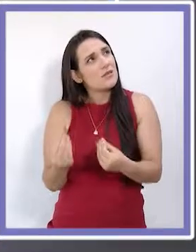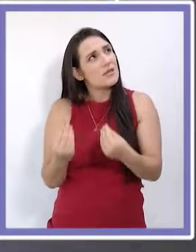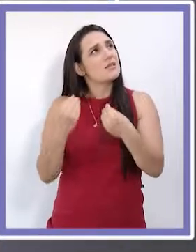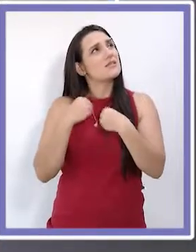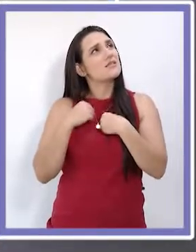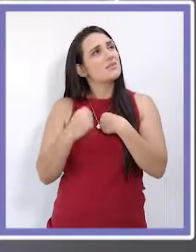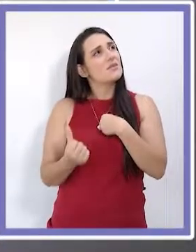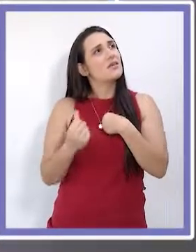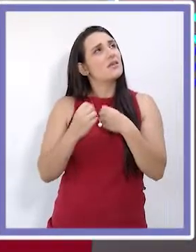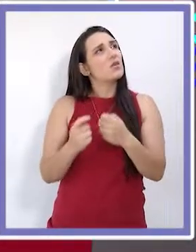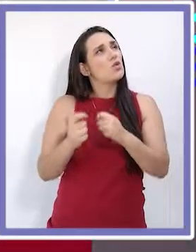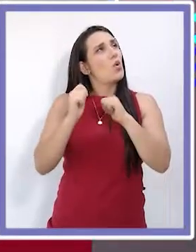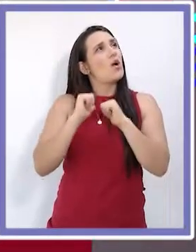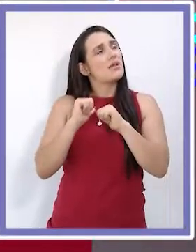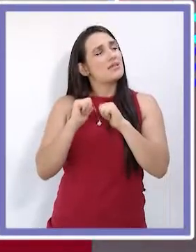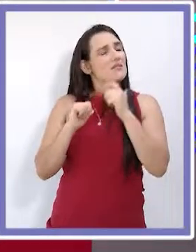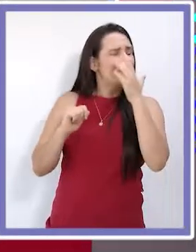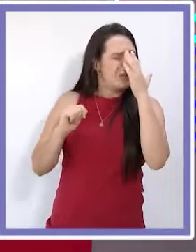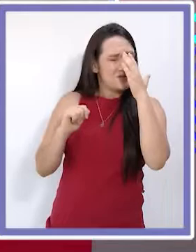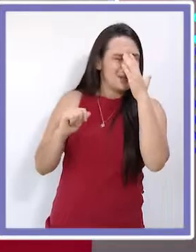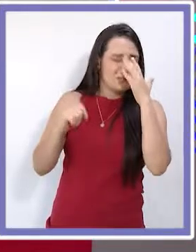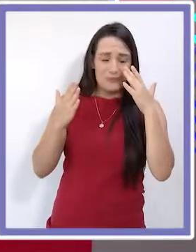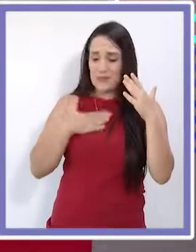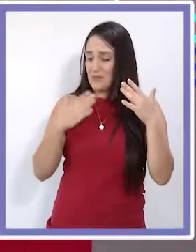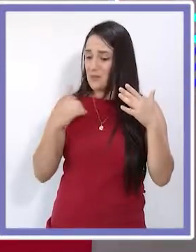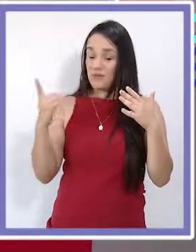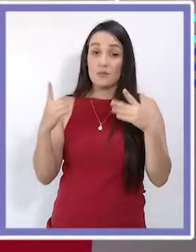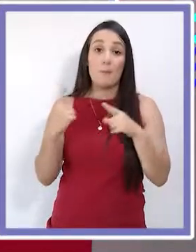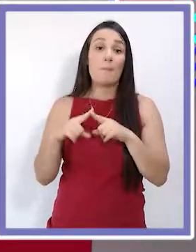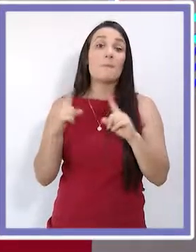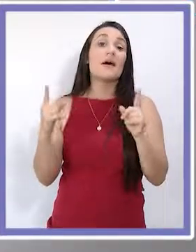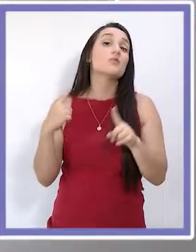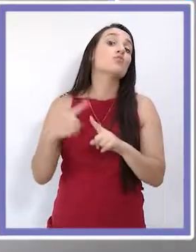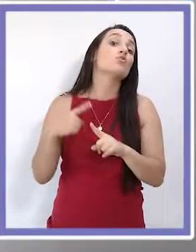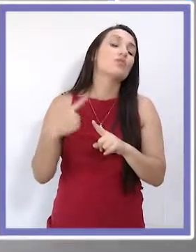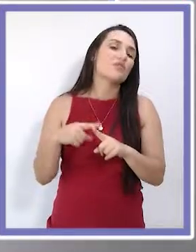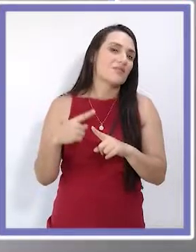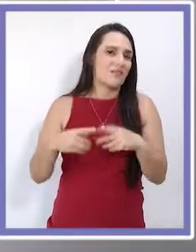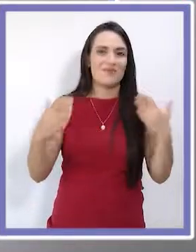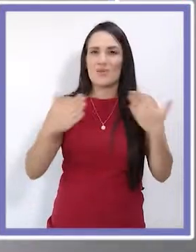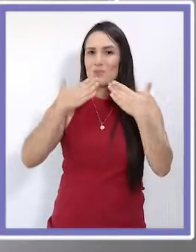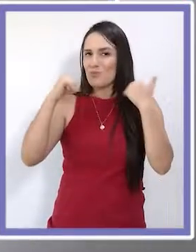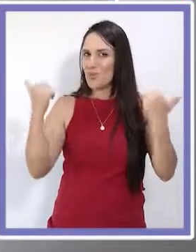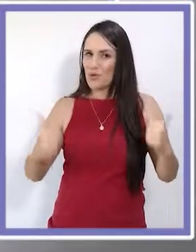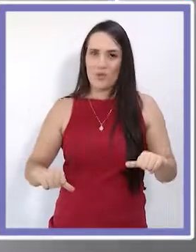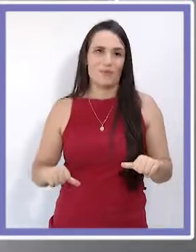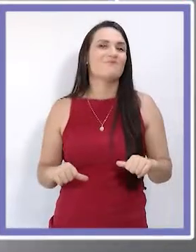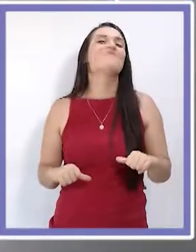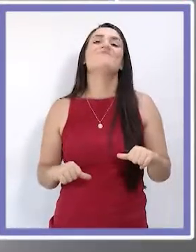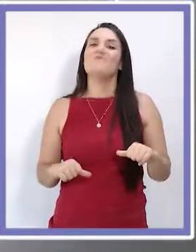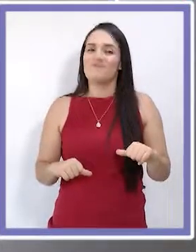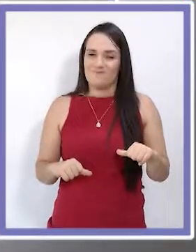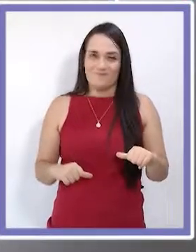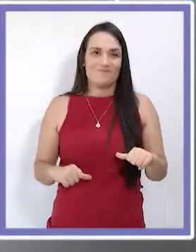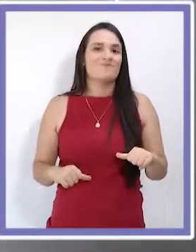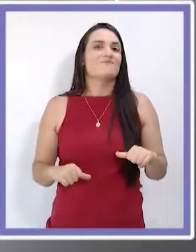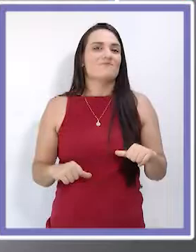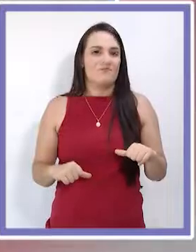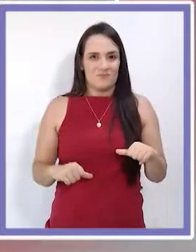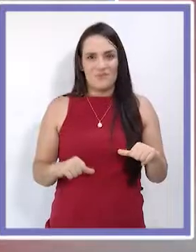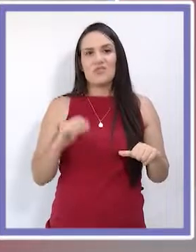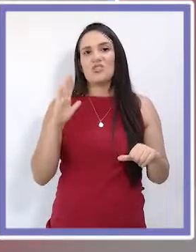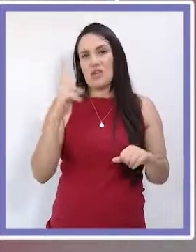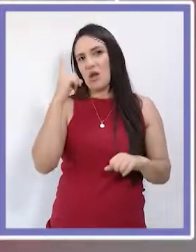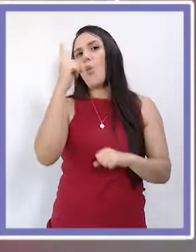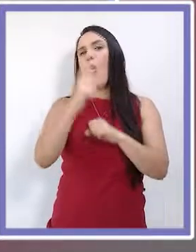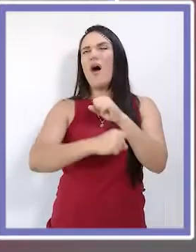um certo apavoramento na pessoa. Isso também se deve a essa pandemia que a gente está enfrentando